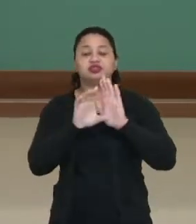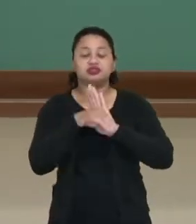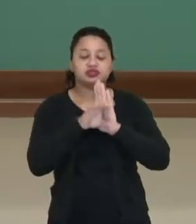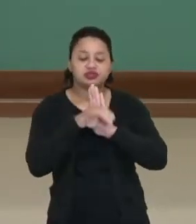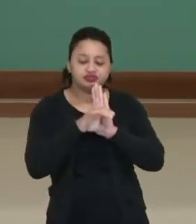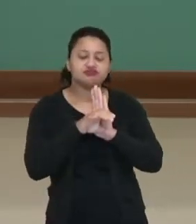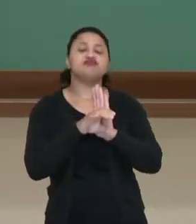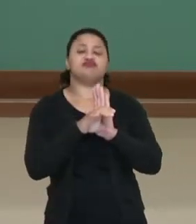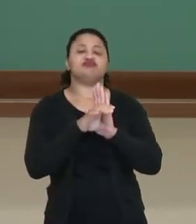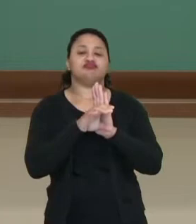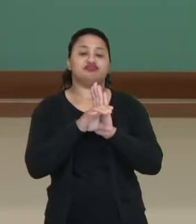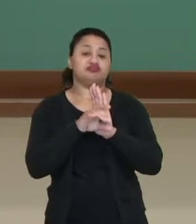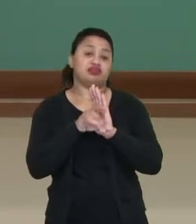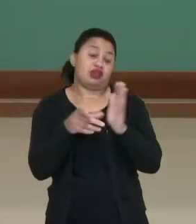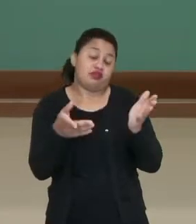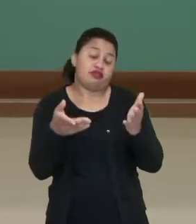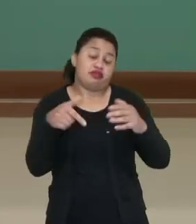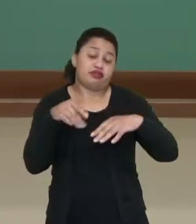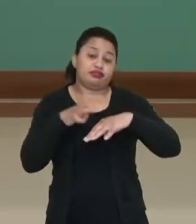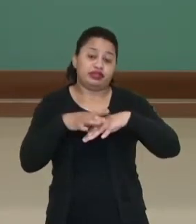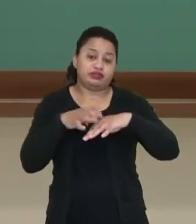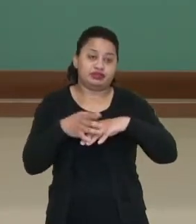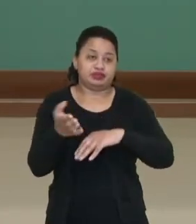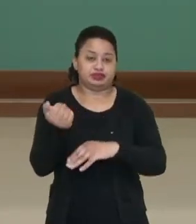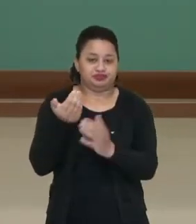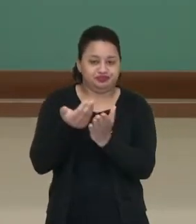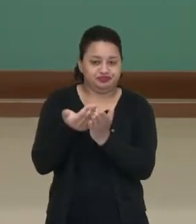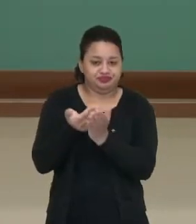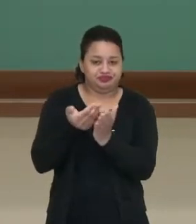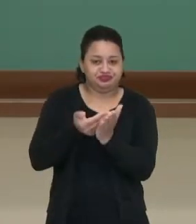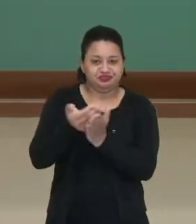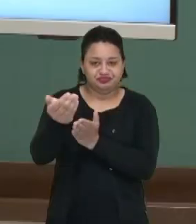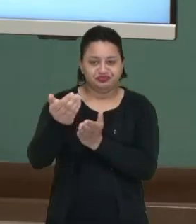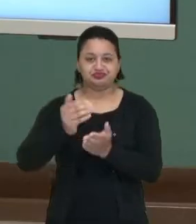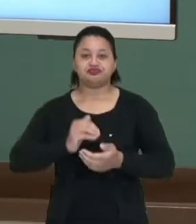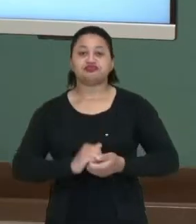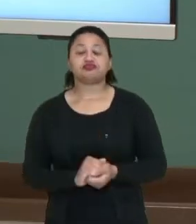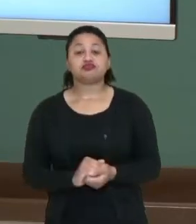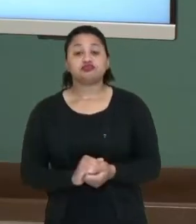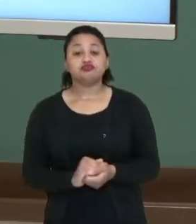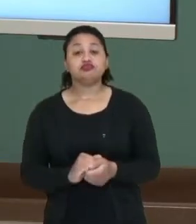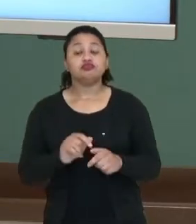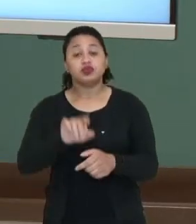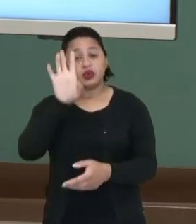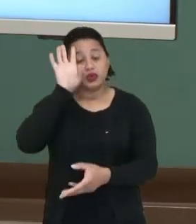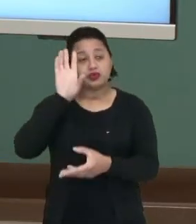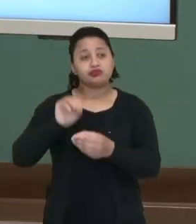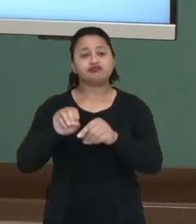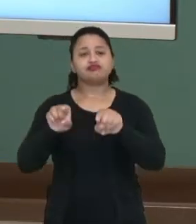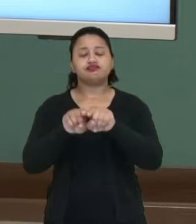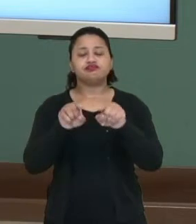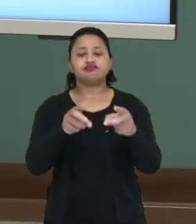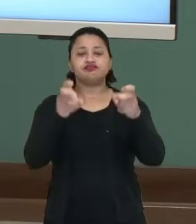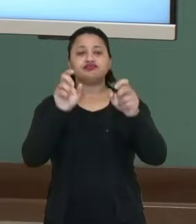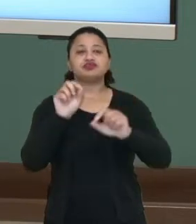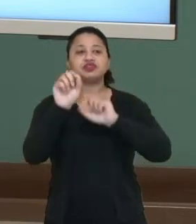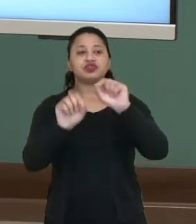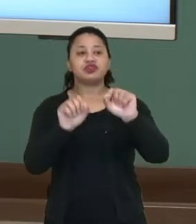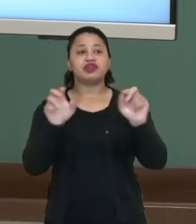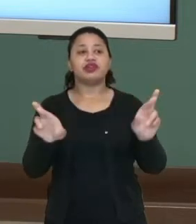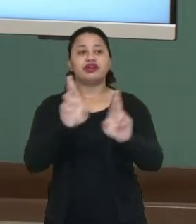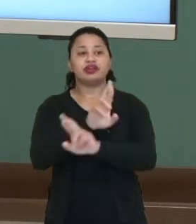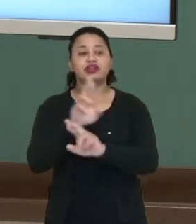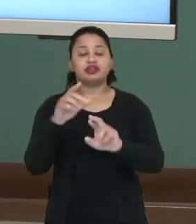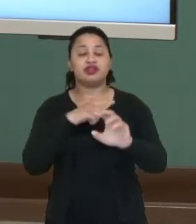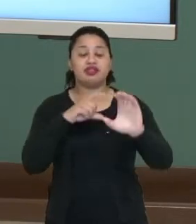a matemática, tá? Vamos para a nossa aula. Vamos compreender e identificar a relação de dependência entre